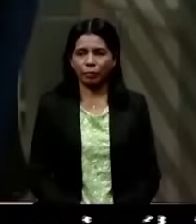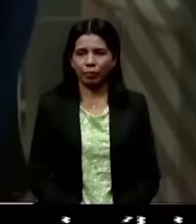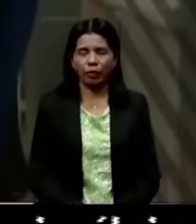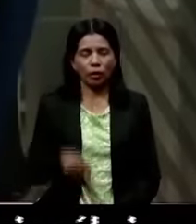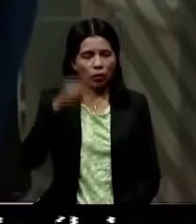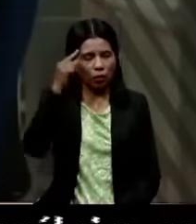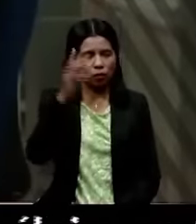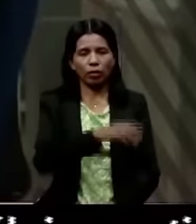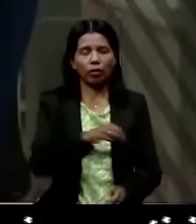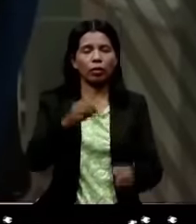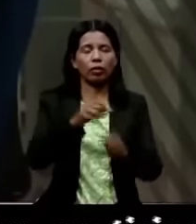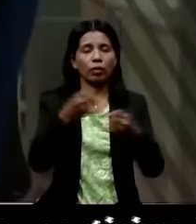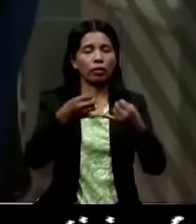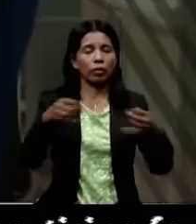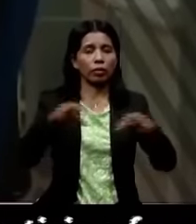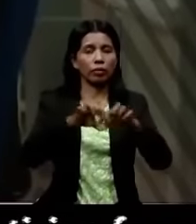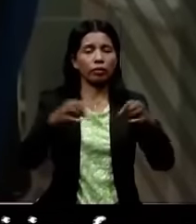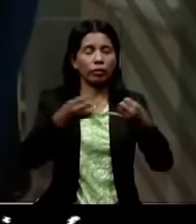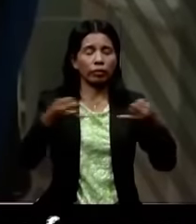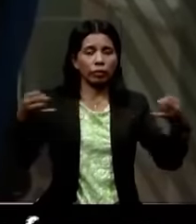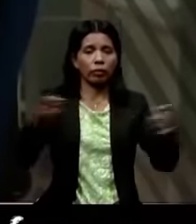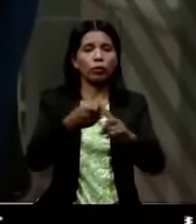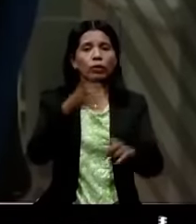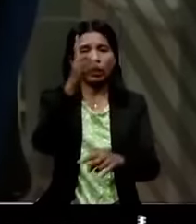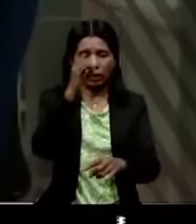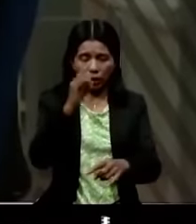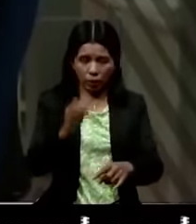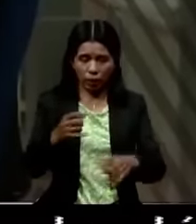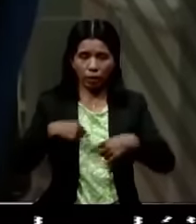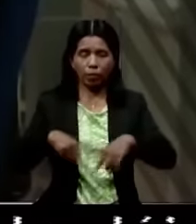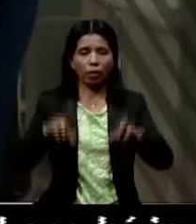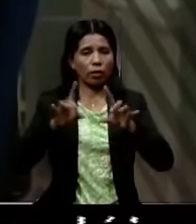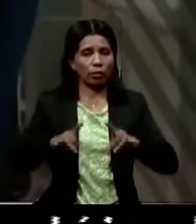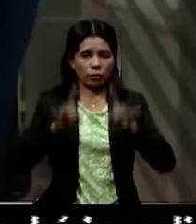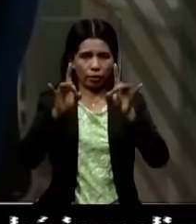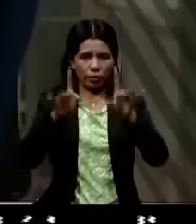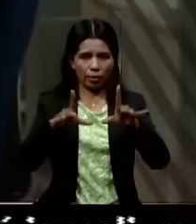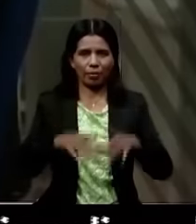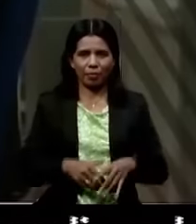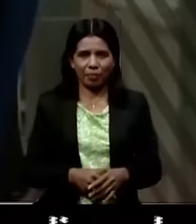Governo lança a instalação cabo submarino fibra óptica Husi Dili ba Darwin, Austrália.